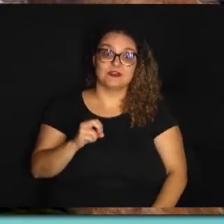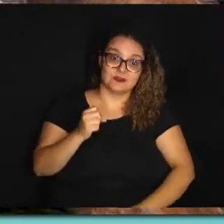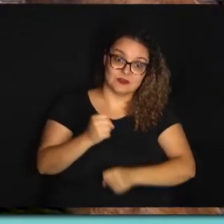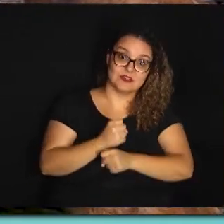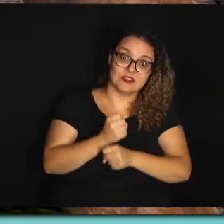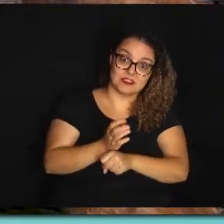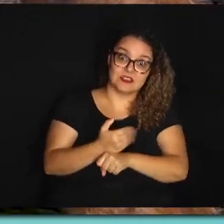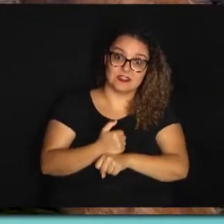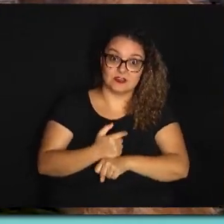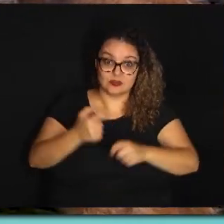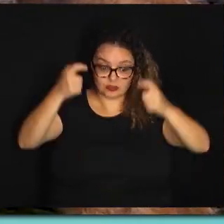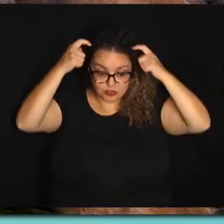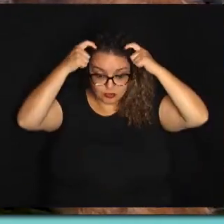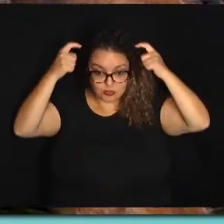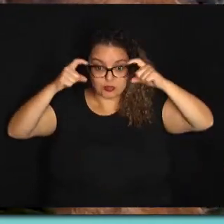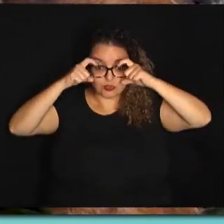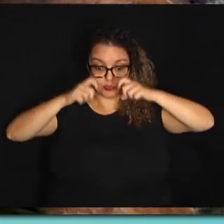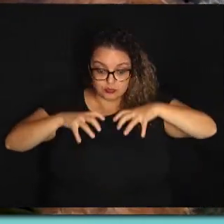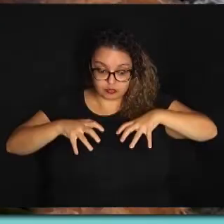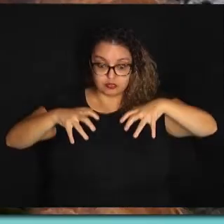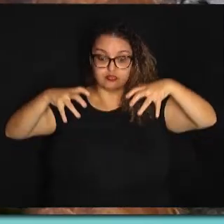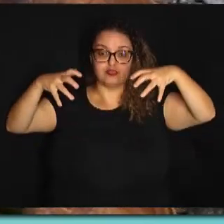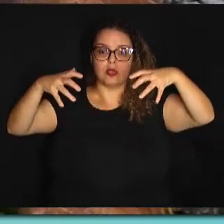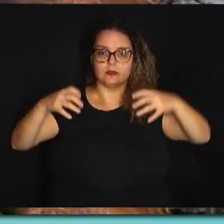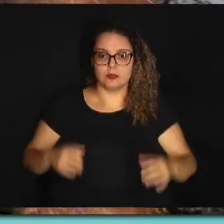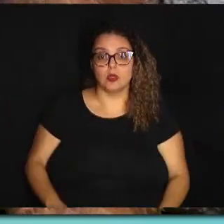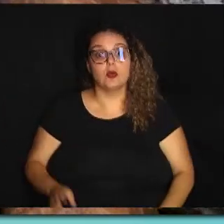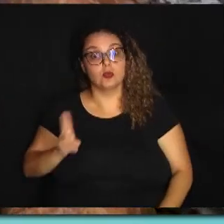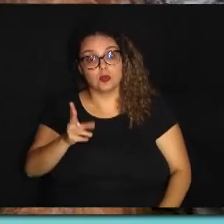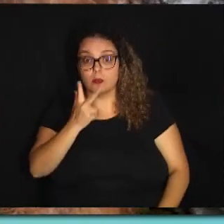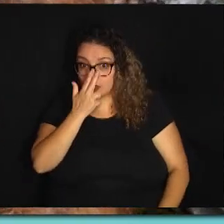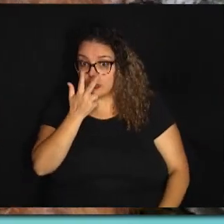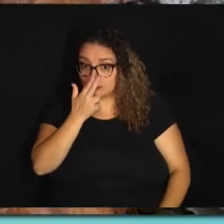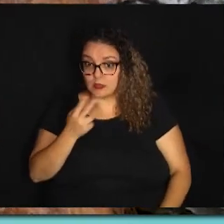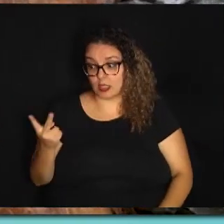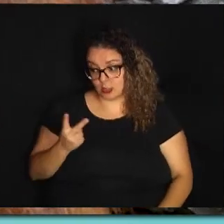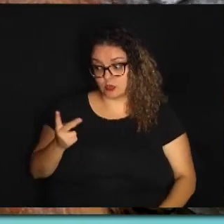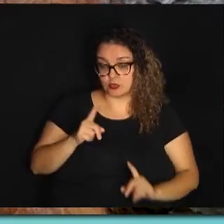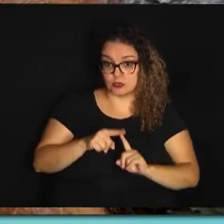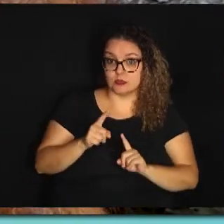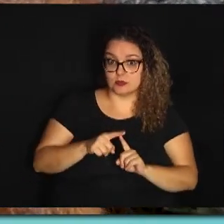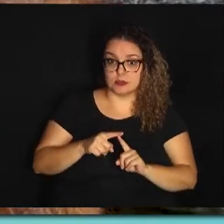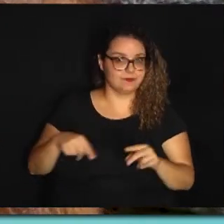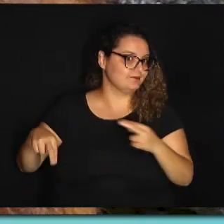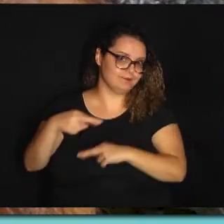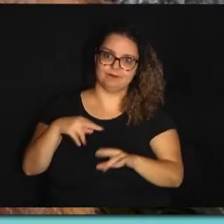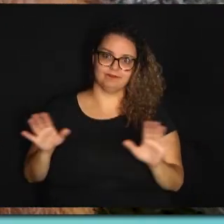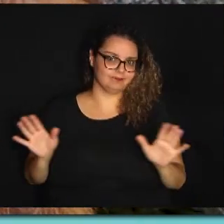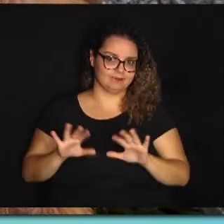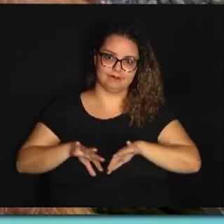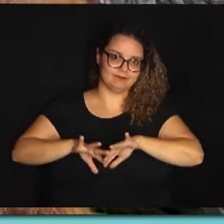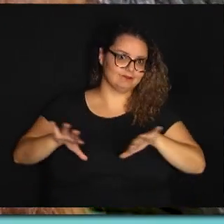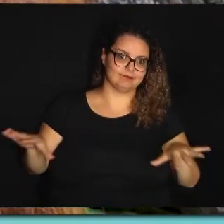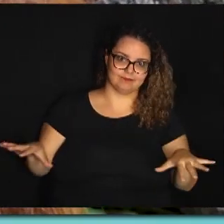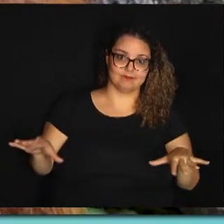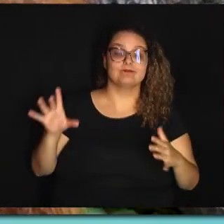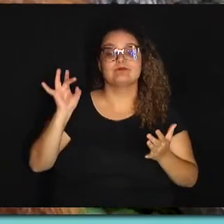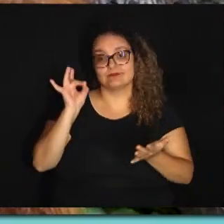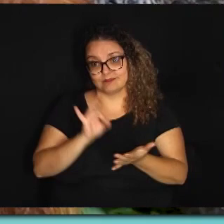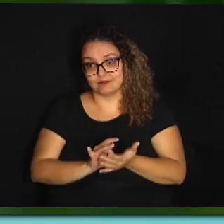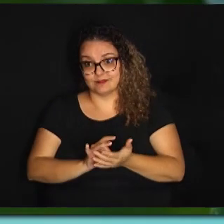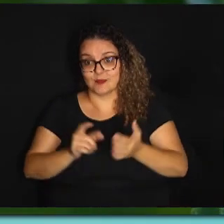1825, cerca de 50 anos antes do panda gigante. Embora tenham nomes semelhantes, as duas espécies não